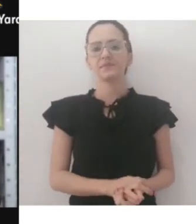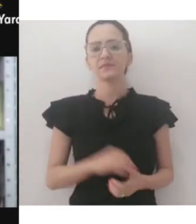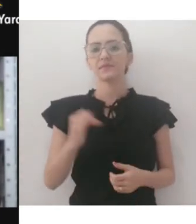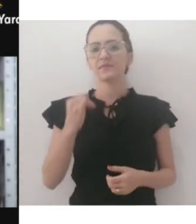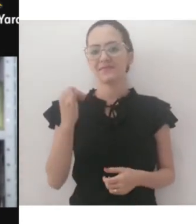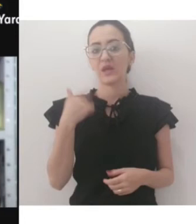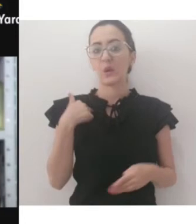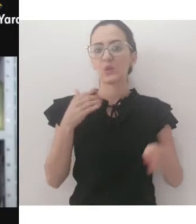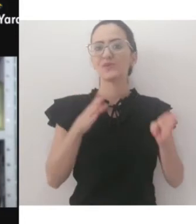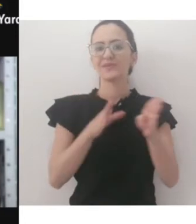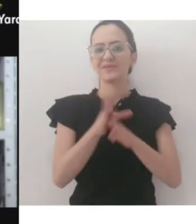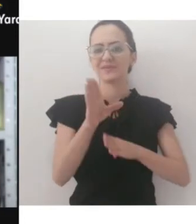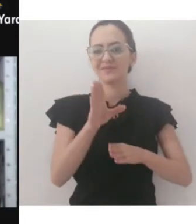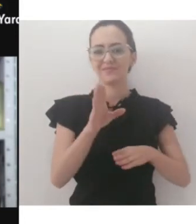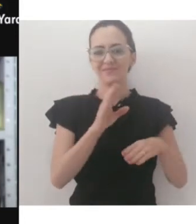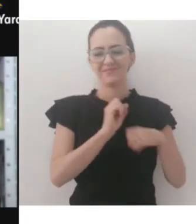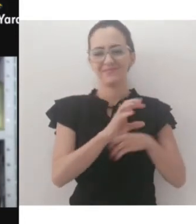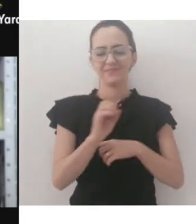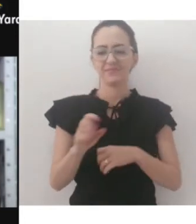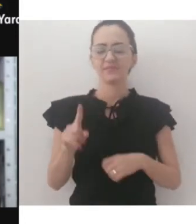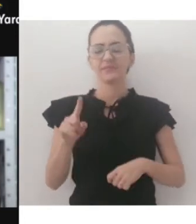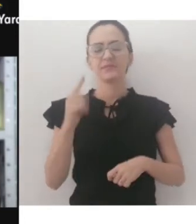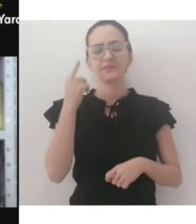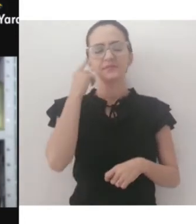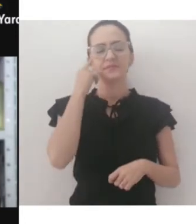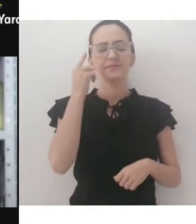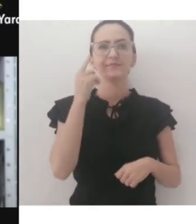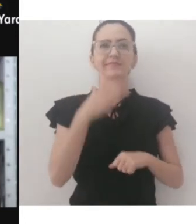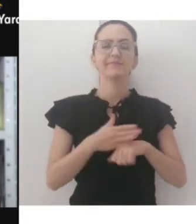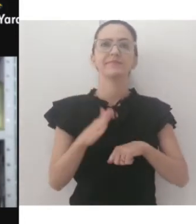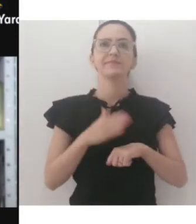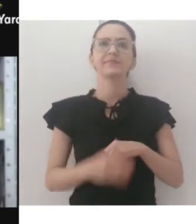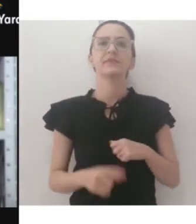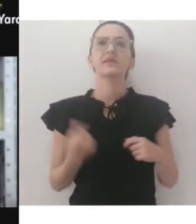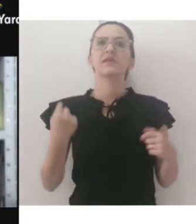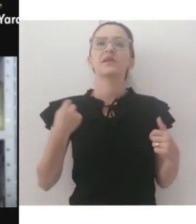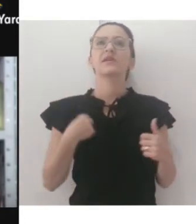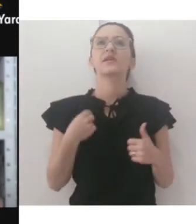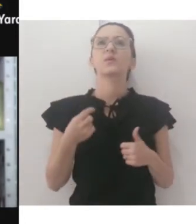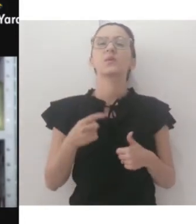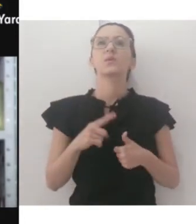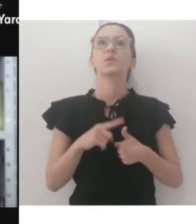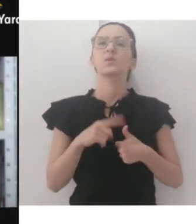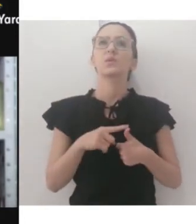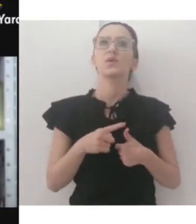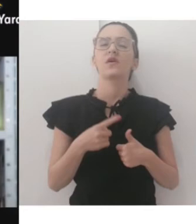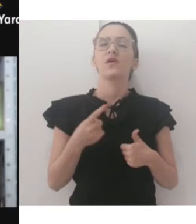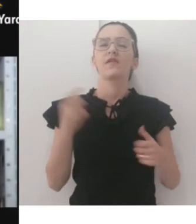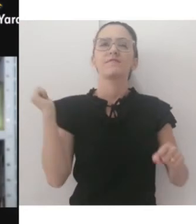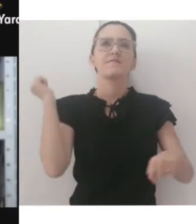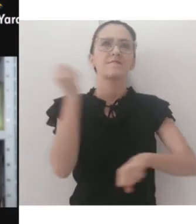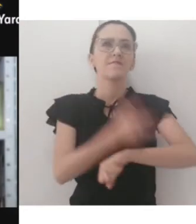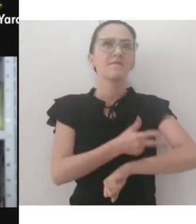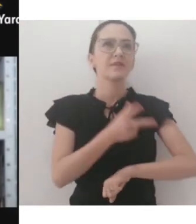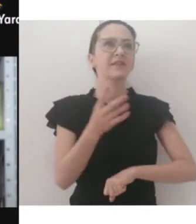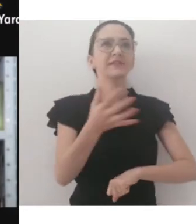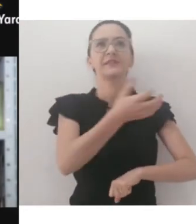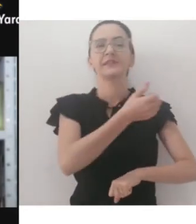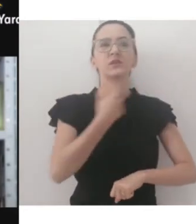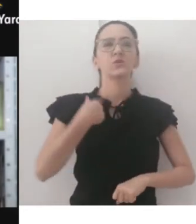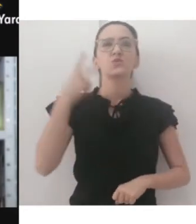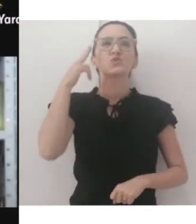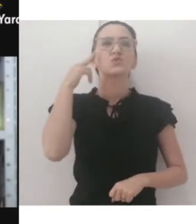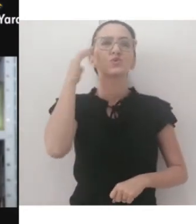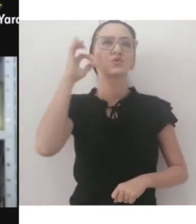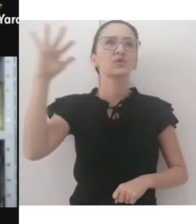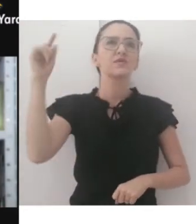um exercício sempre, assim, é o que eu digo hoje como consultora educacional, né? Faz exercício, fale 10 motivos pelos quais você merece esse cargo